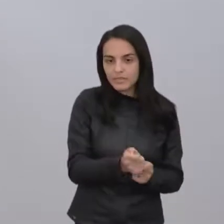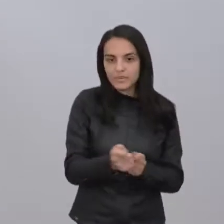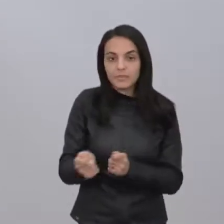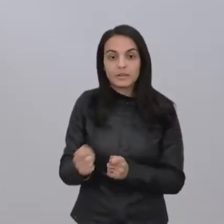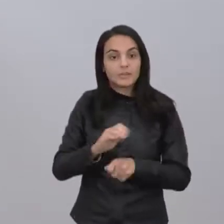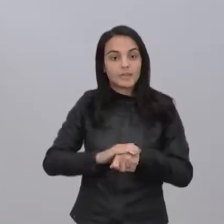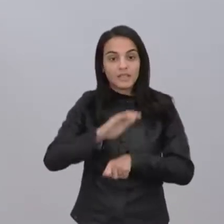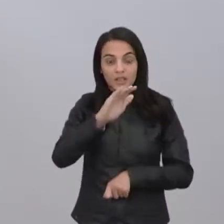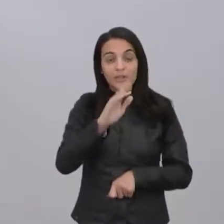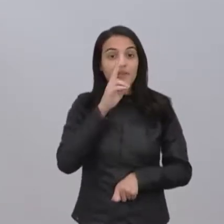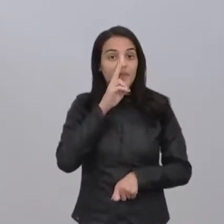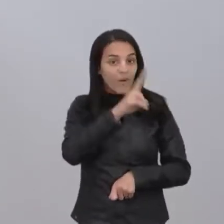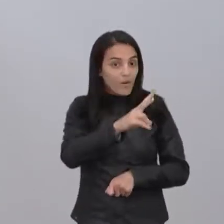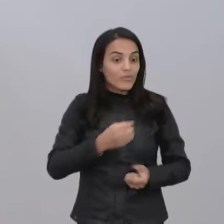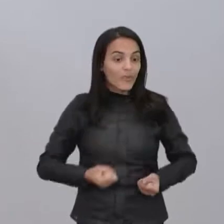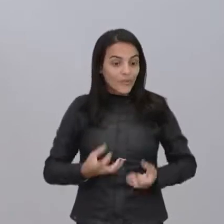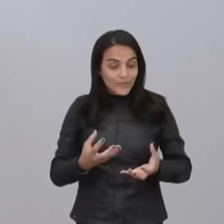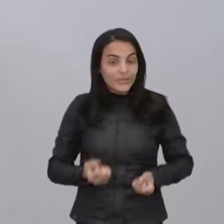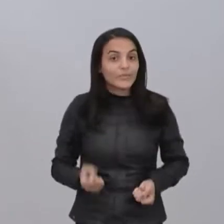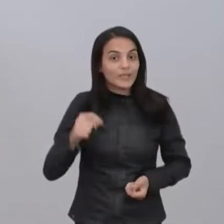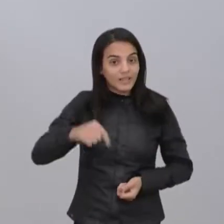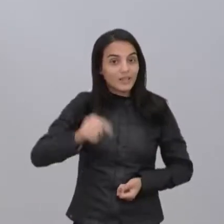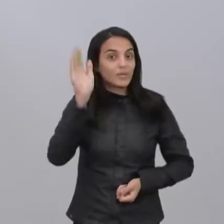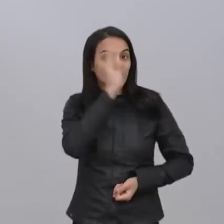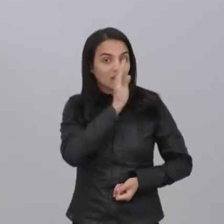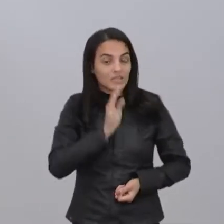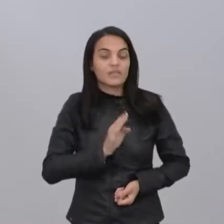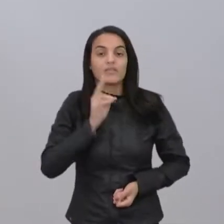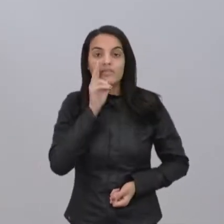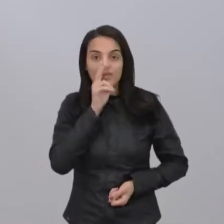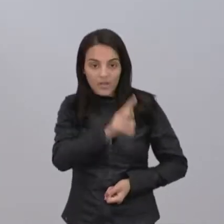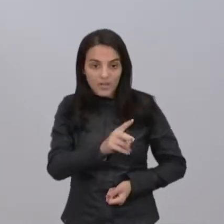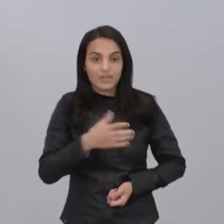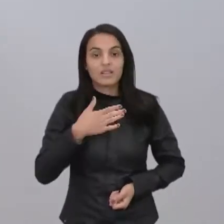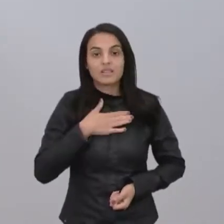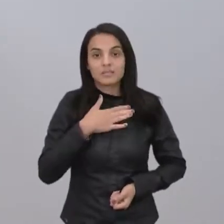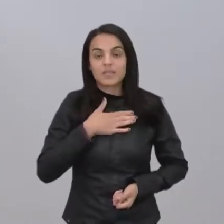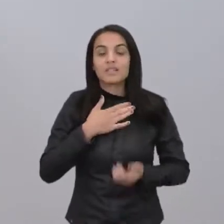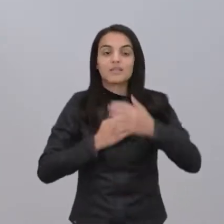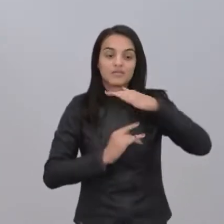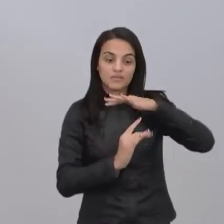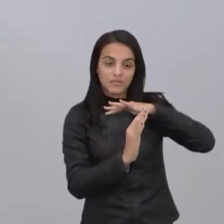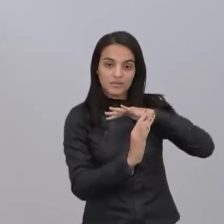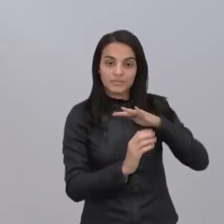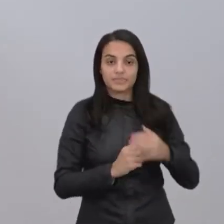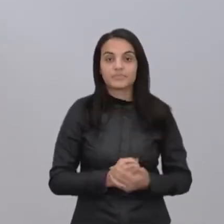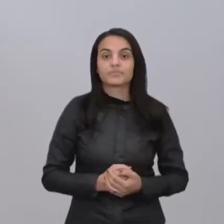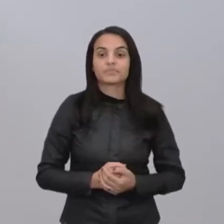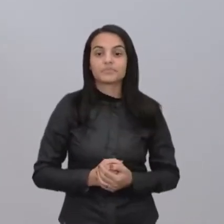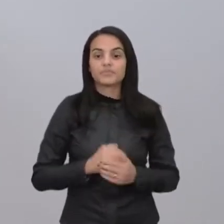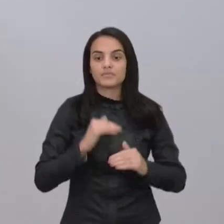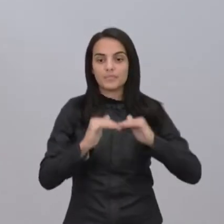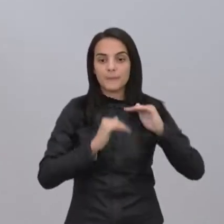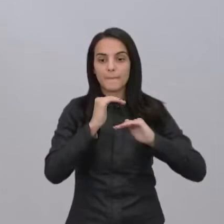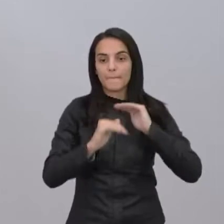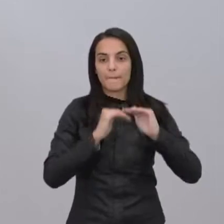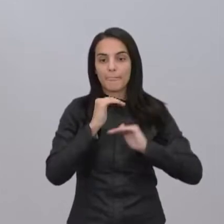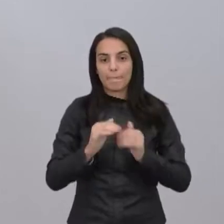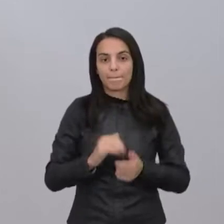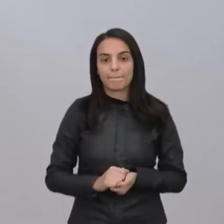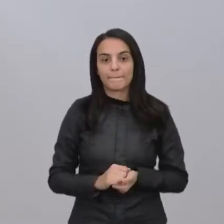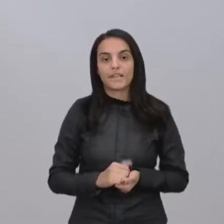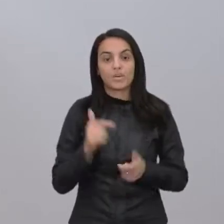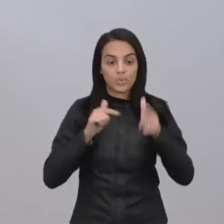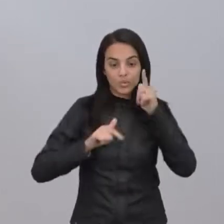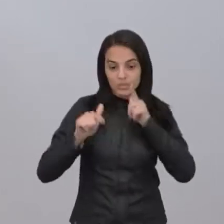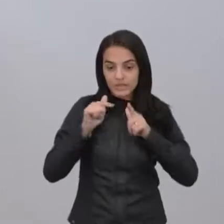sequência, né, numa cadeia. Então, eu aumento, né, as minhas exportações, aumento, né, o meu desenvolvimento, né,